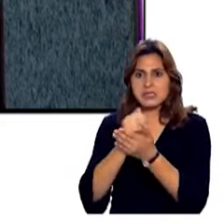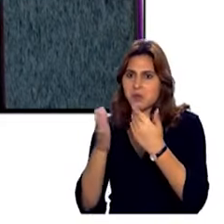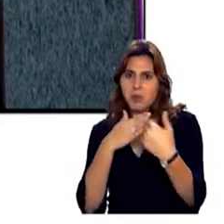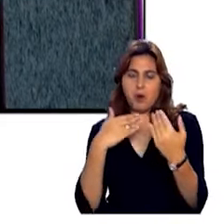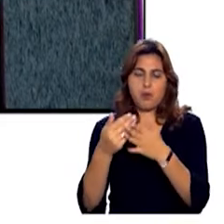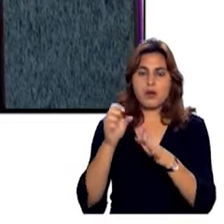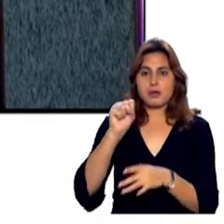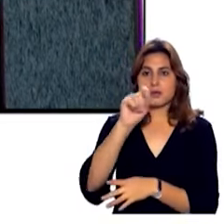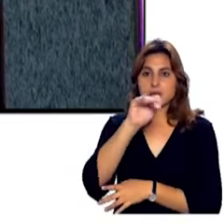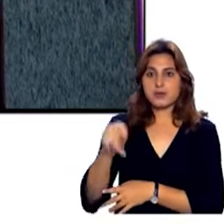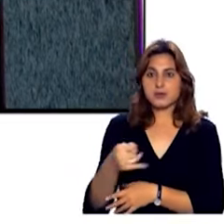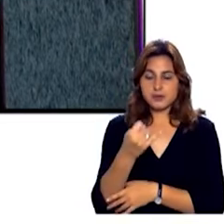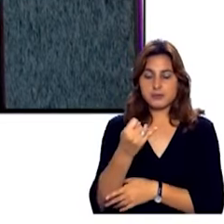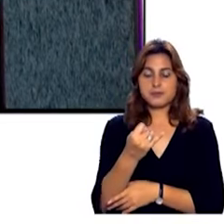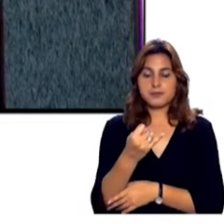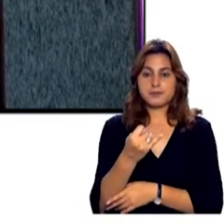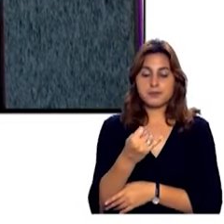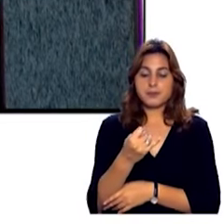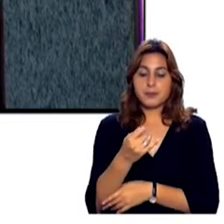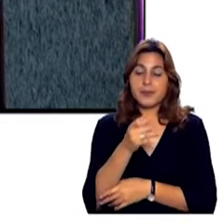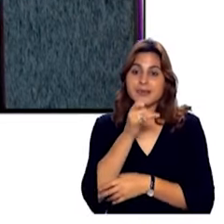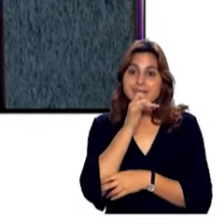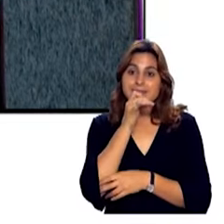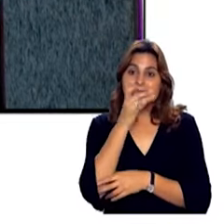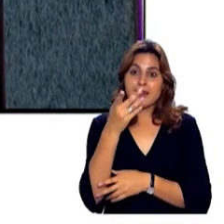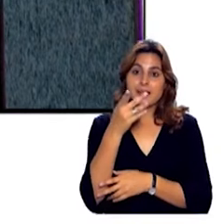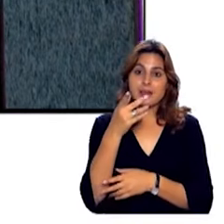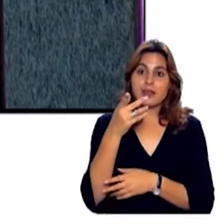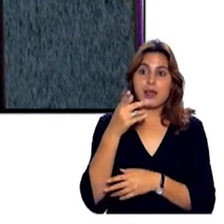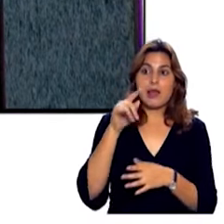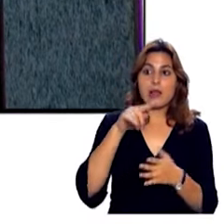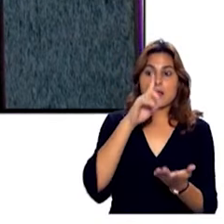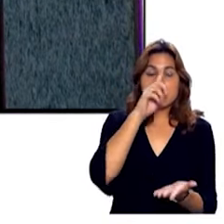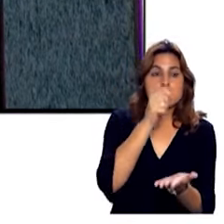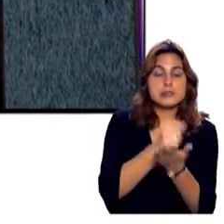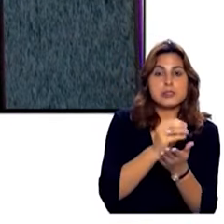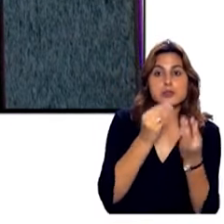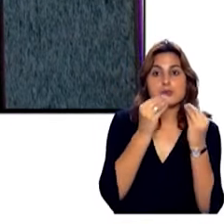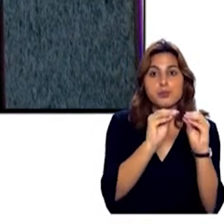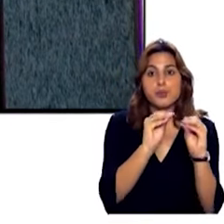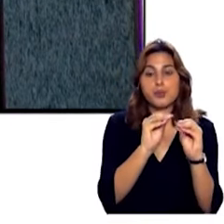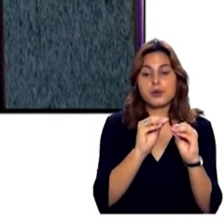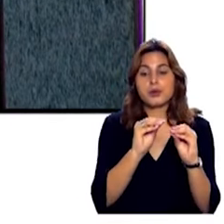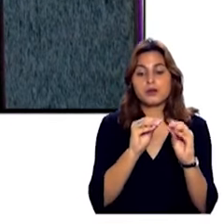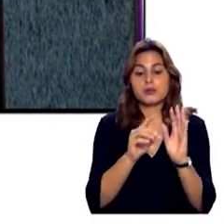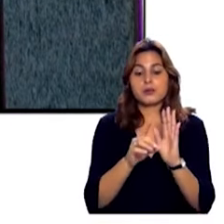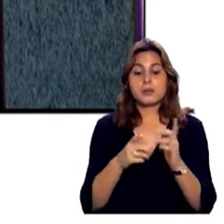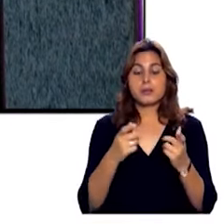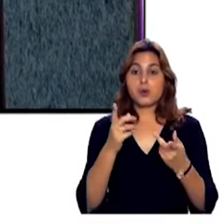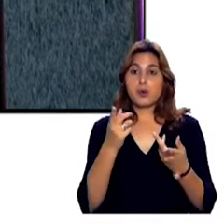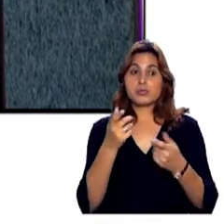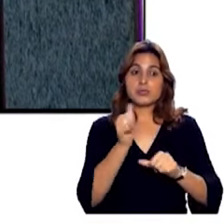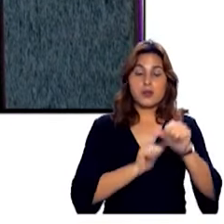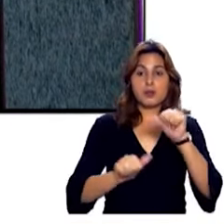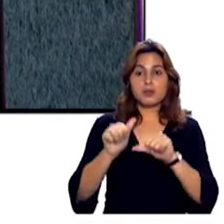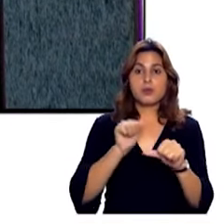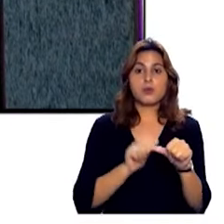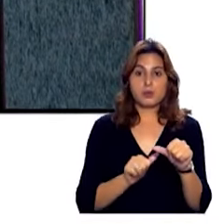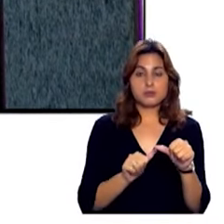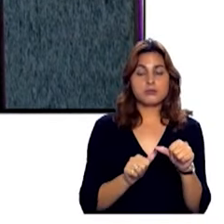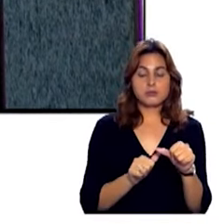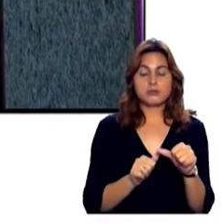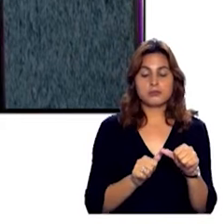Tribunal de Justiça Sem que o precedente tenha sido estabelecido nós transformamos imediatamente